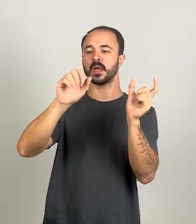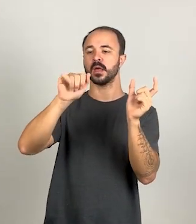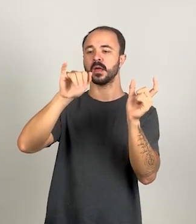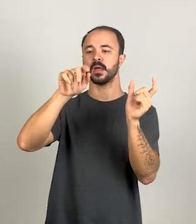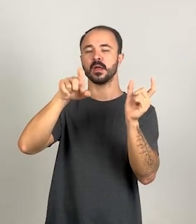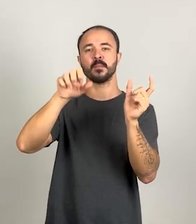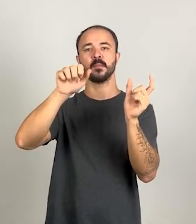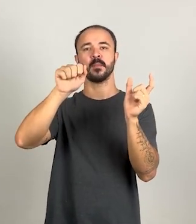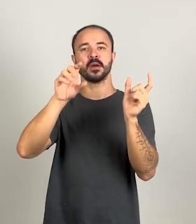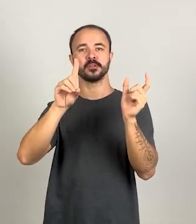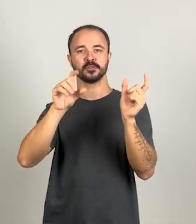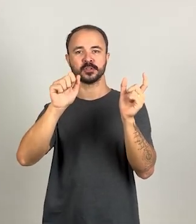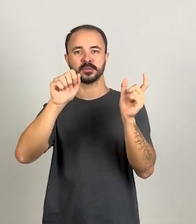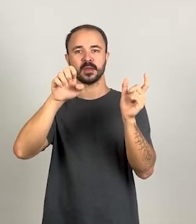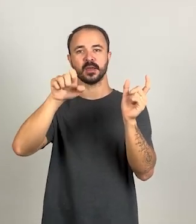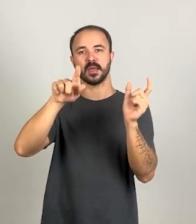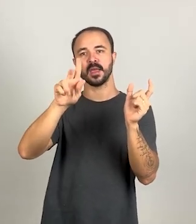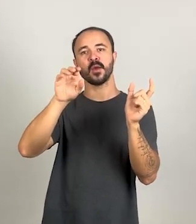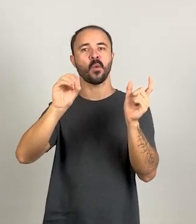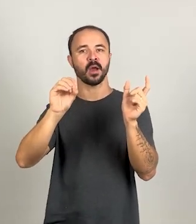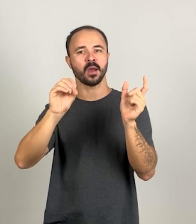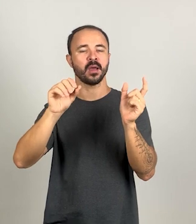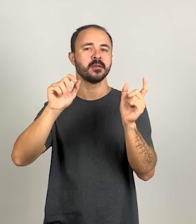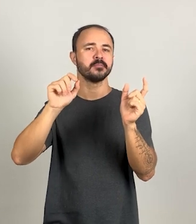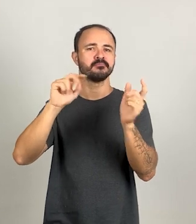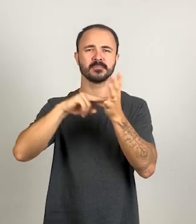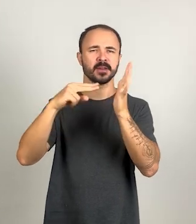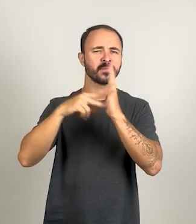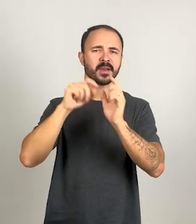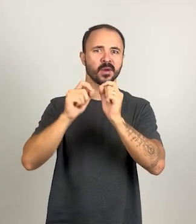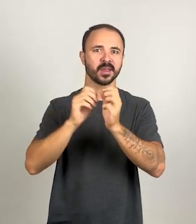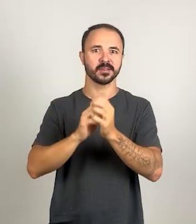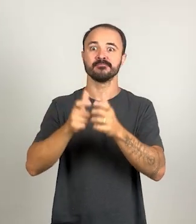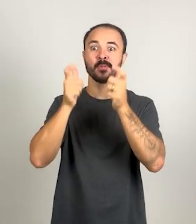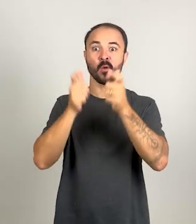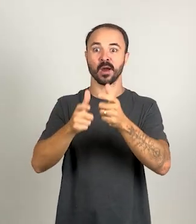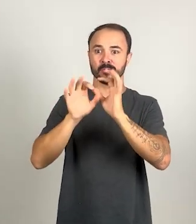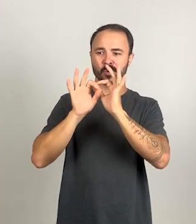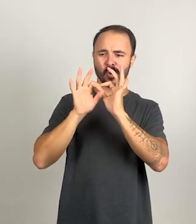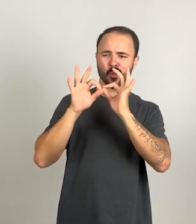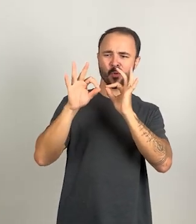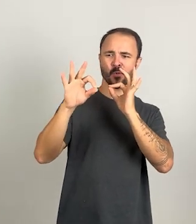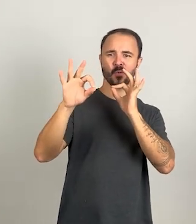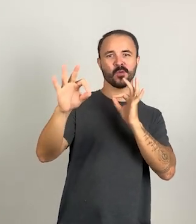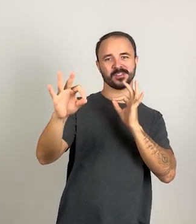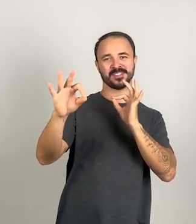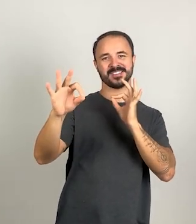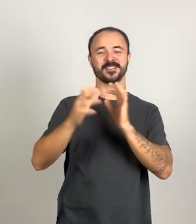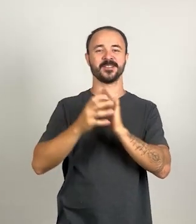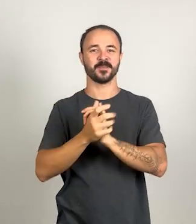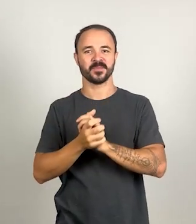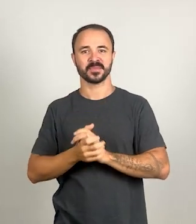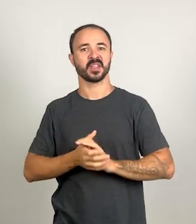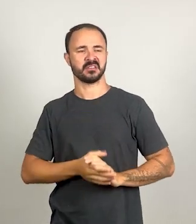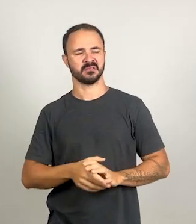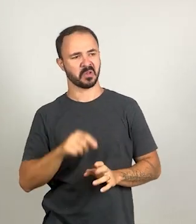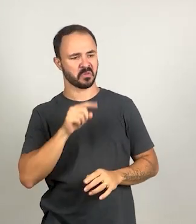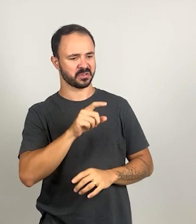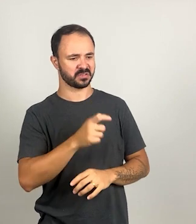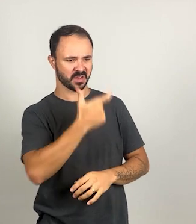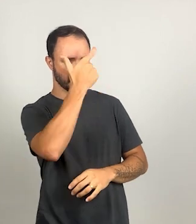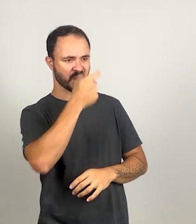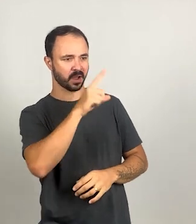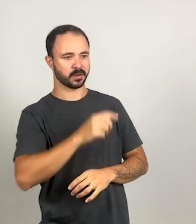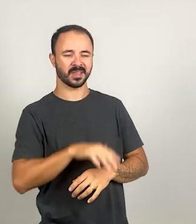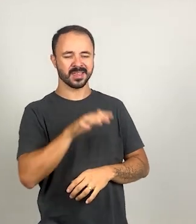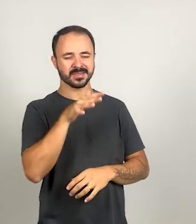lá na baixa da égua aquele lugar é um lugar que fica longe essa tua cara nem trem quem